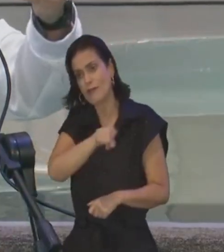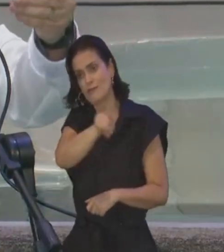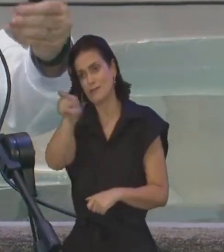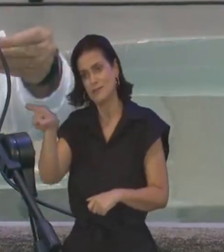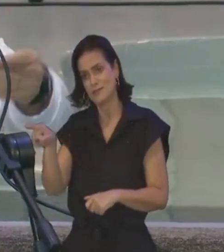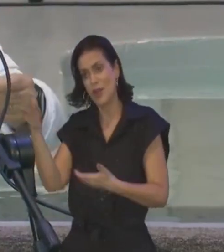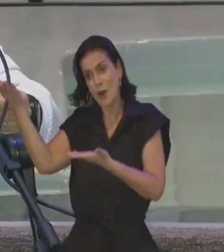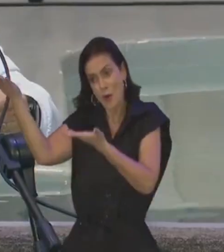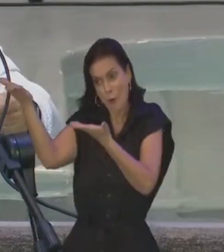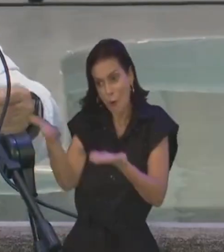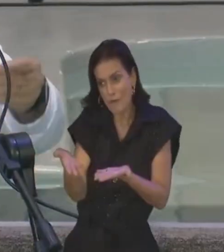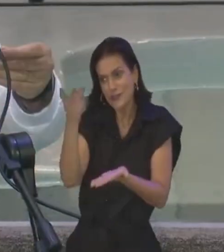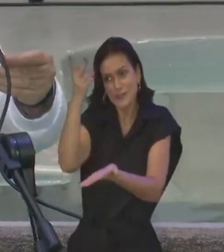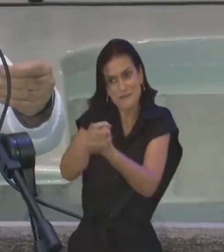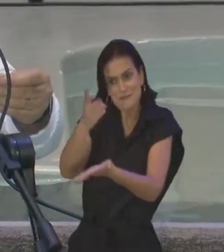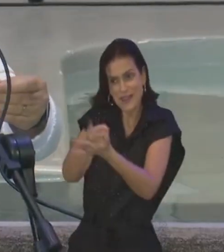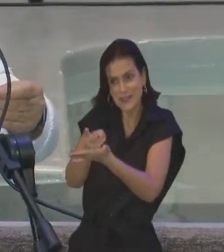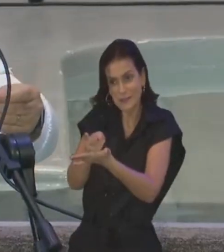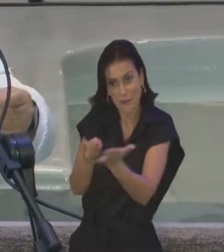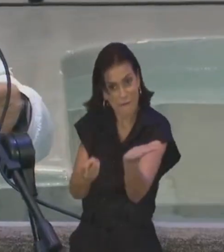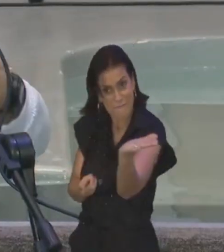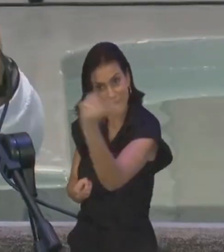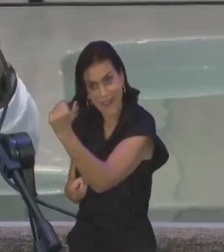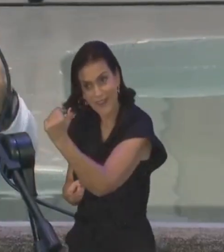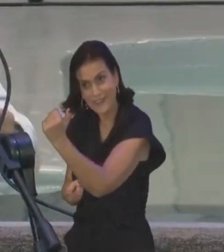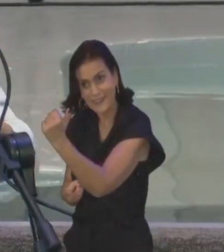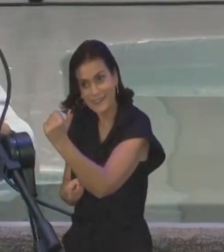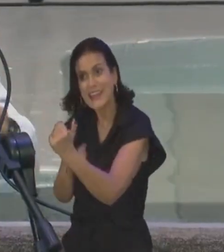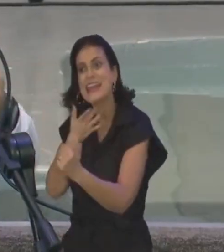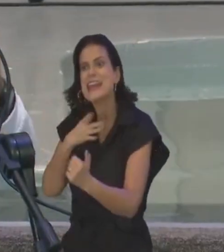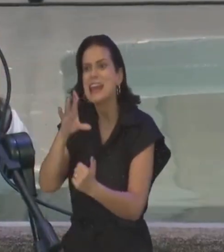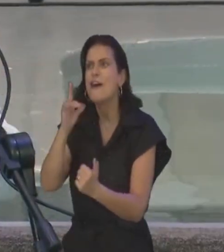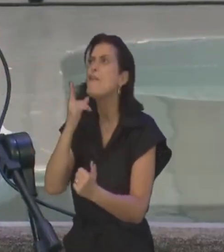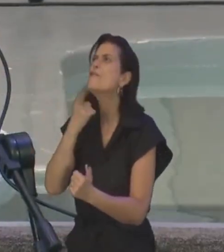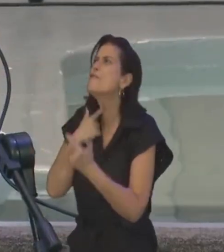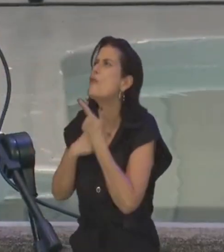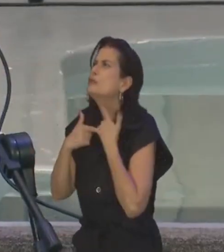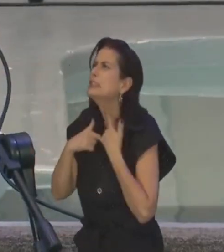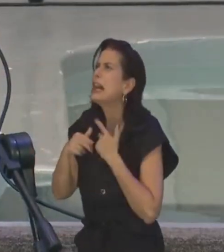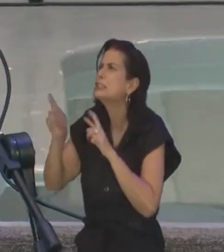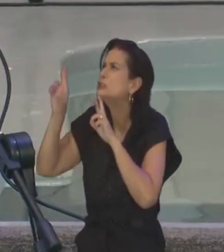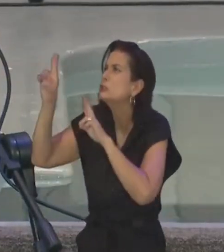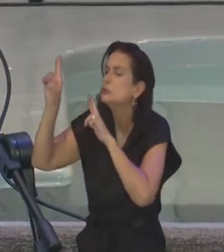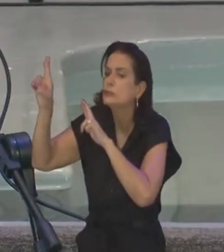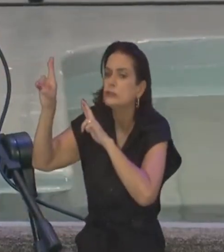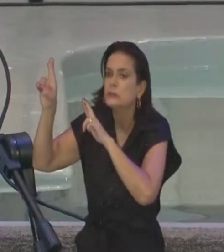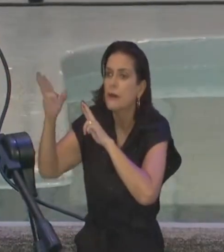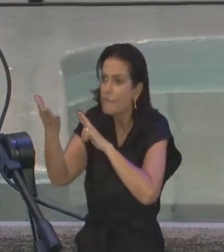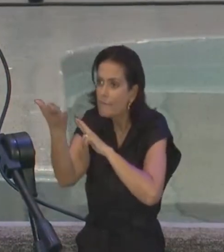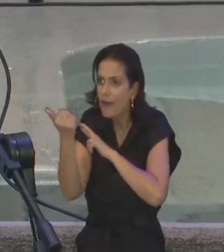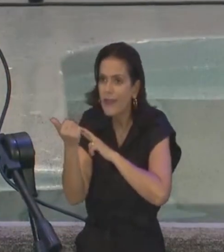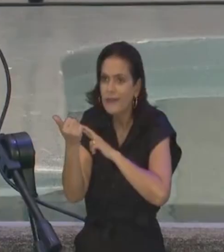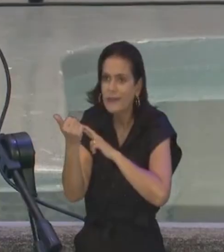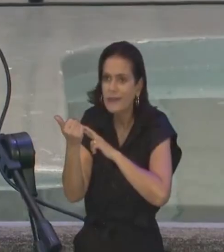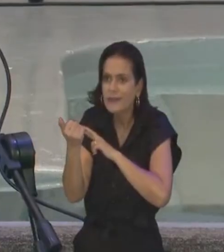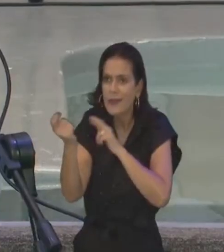convite sempre será o mesmo: vinde os que têm sede e fome,